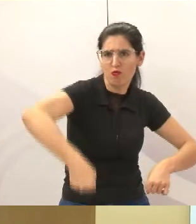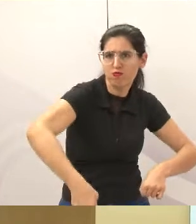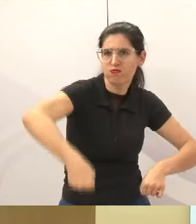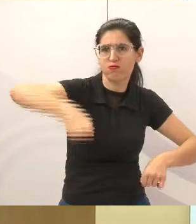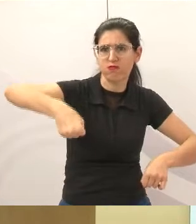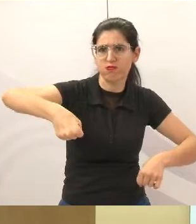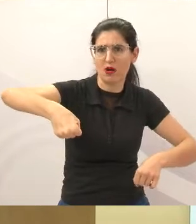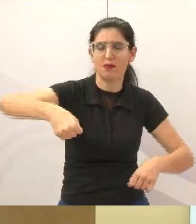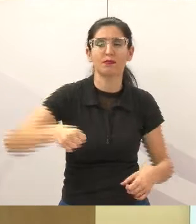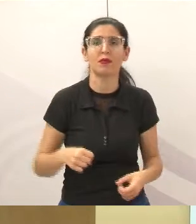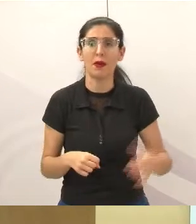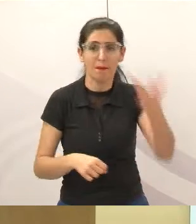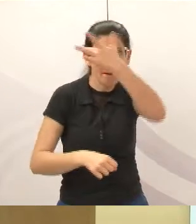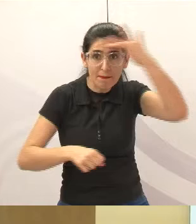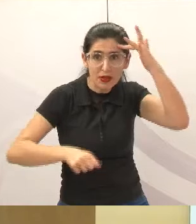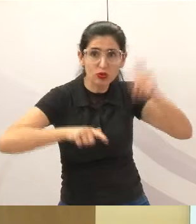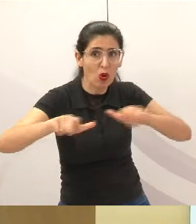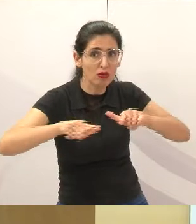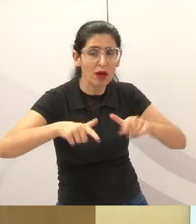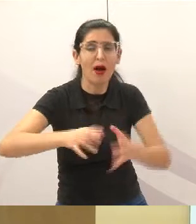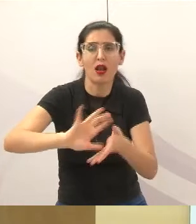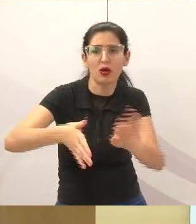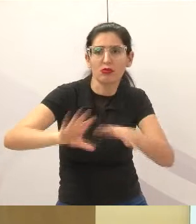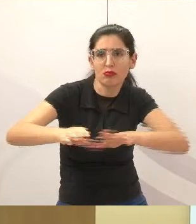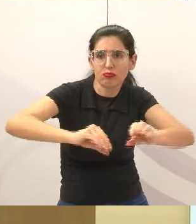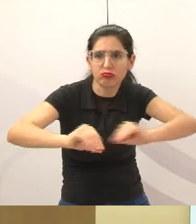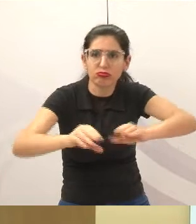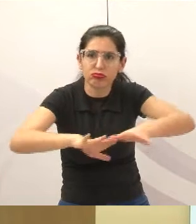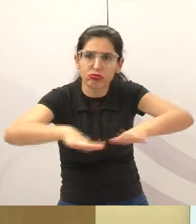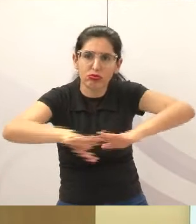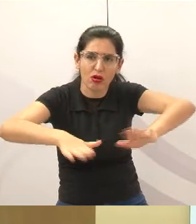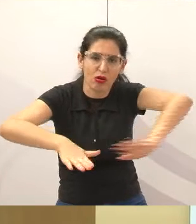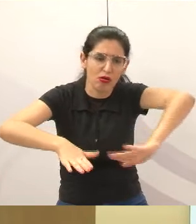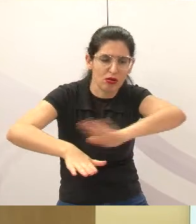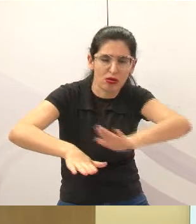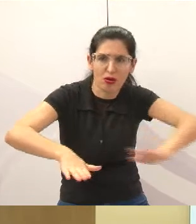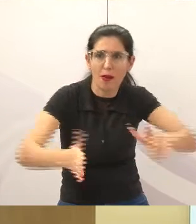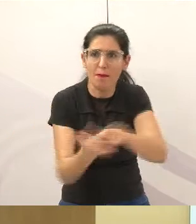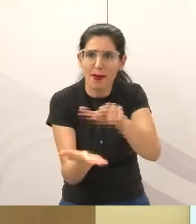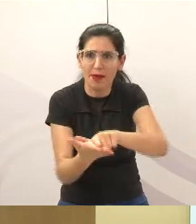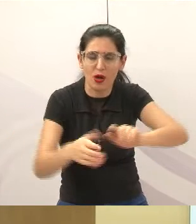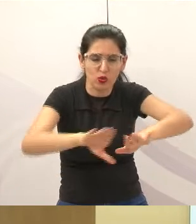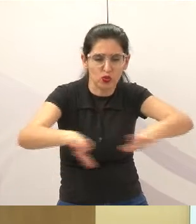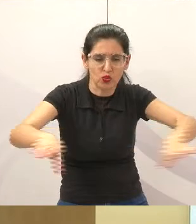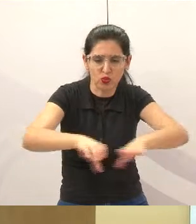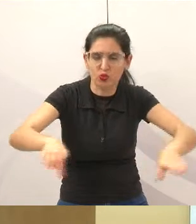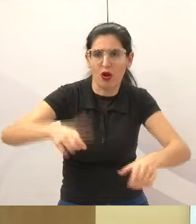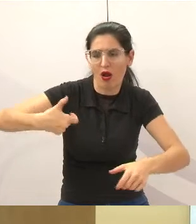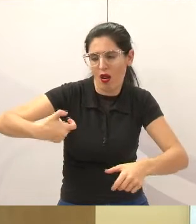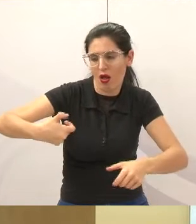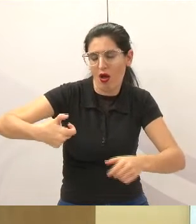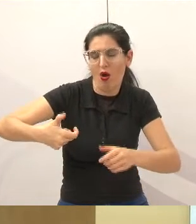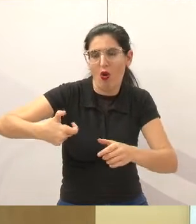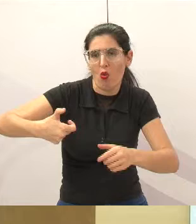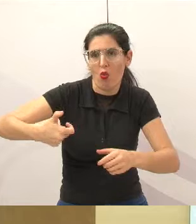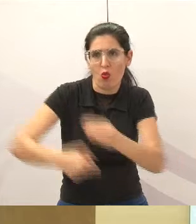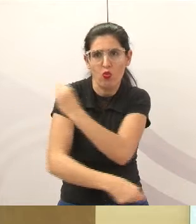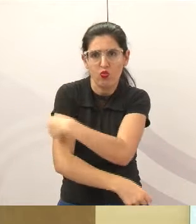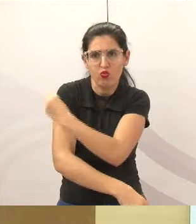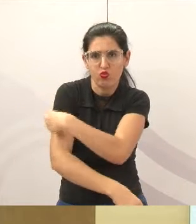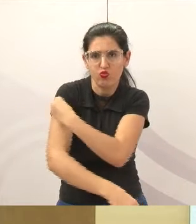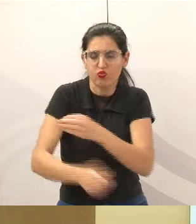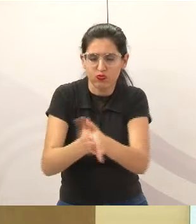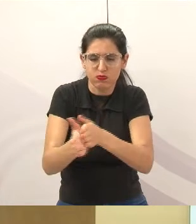sejam higienizados após o seu uso. E mais, estabelece também a obrigatoriedade do uso